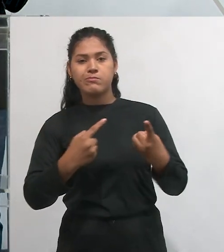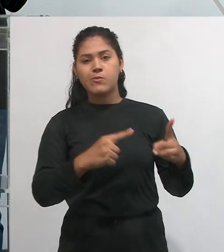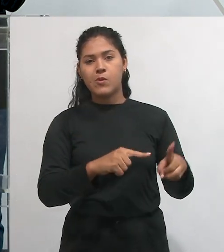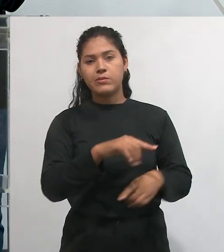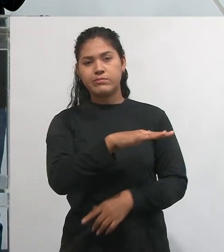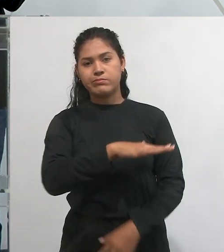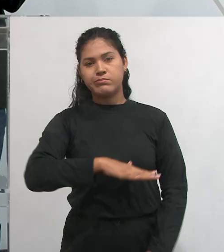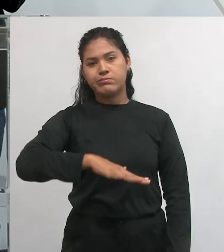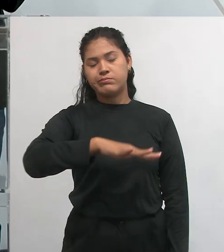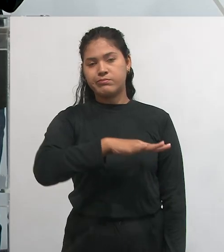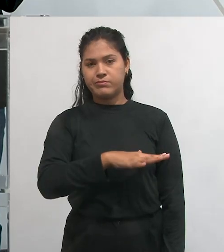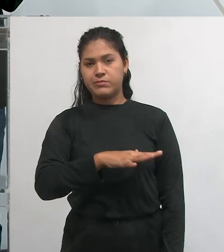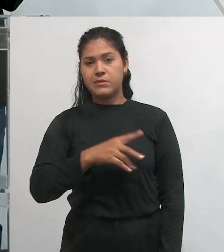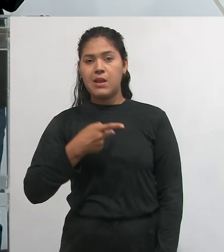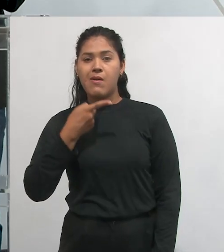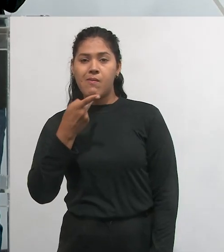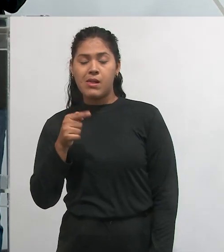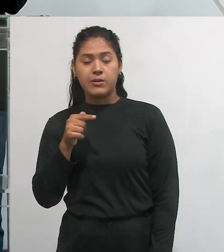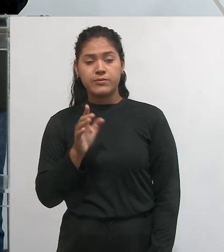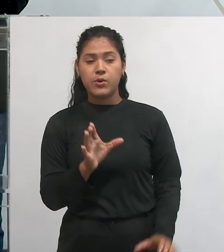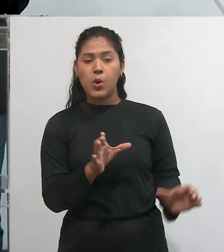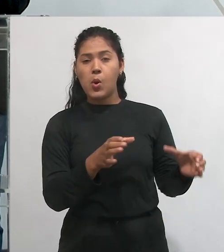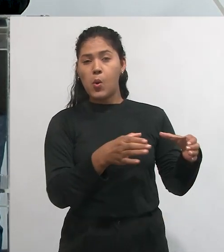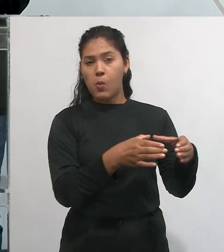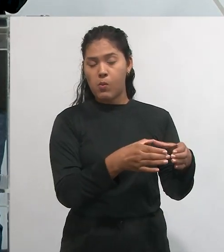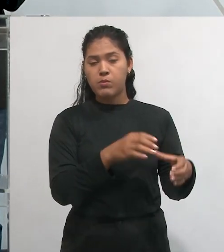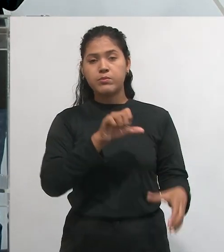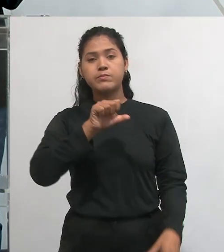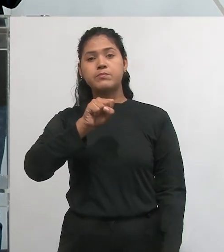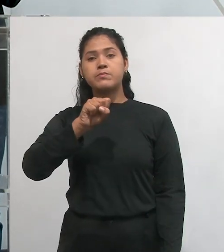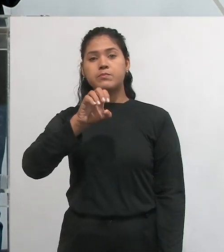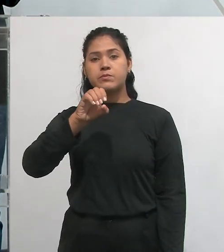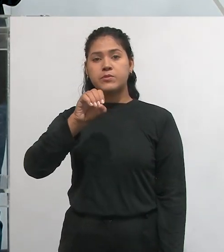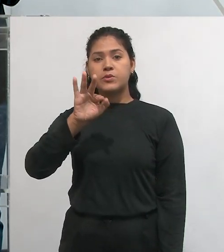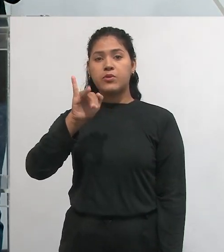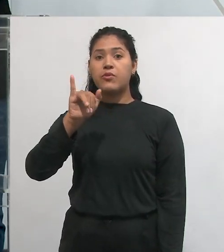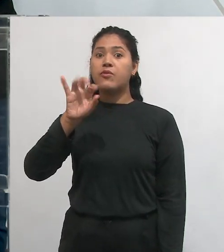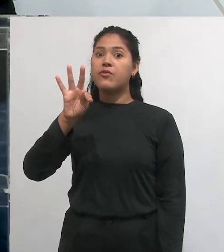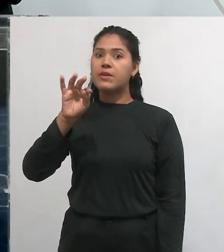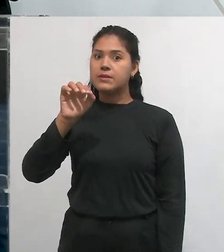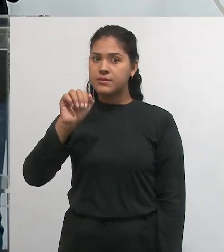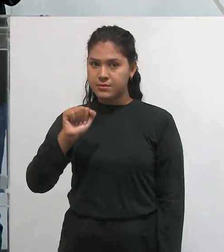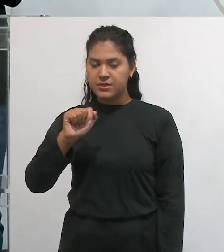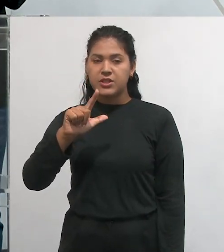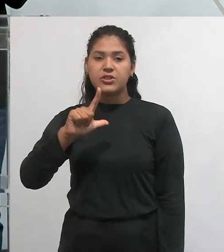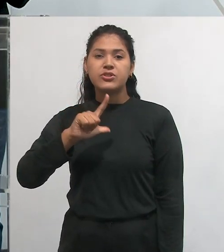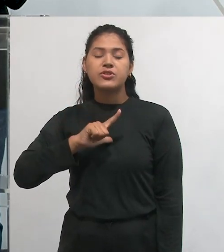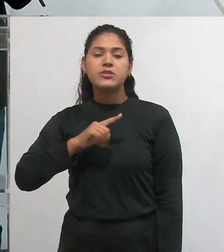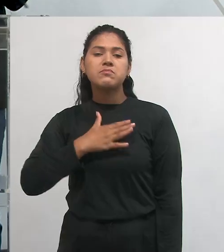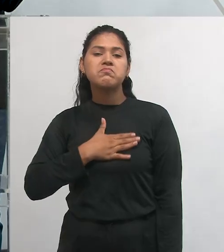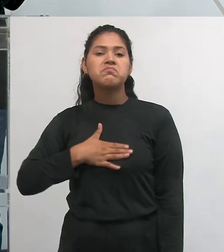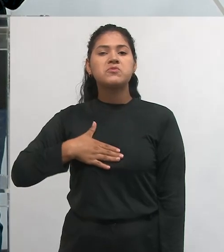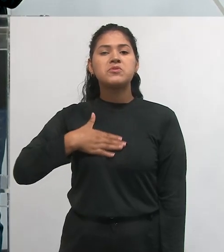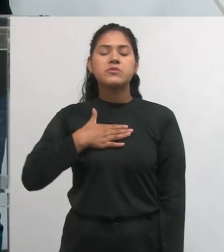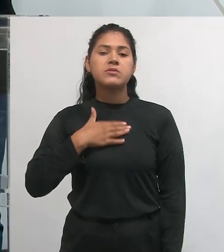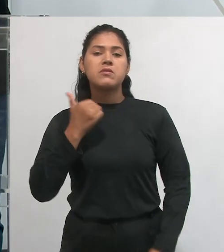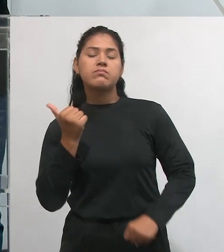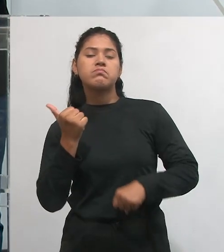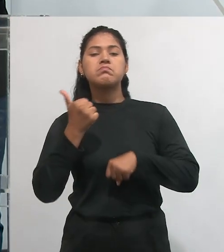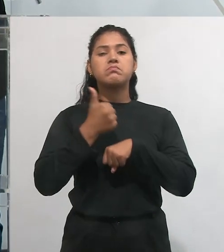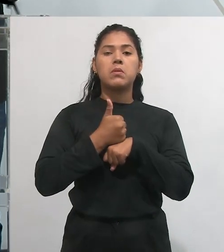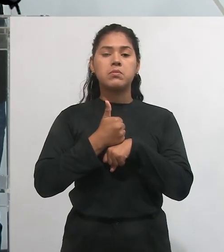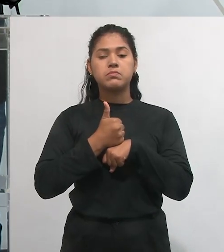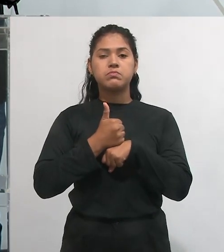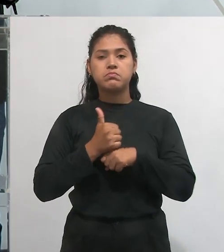ética, a ética, a primeira caracterização para a gente saber se uma coisa é ética ou antiética